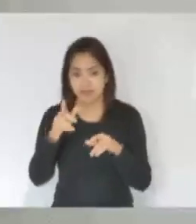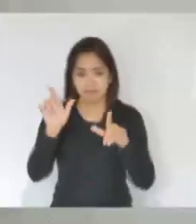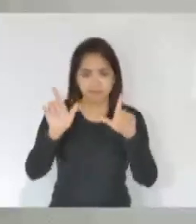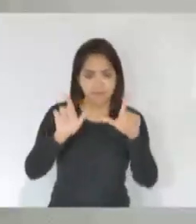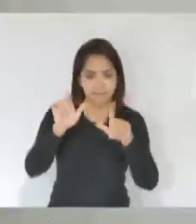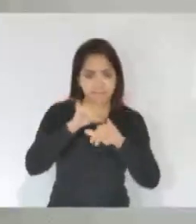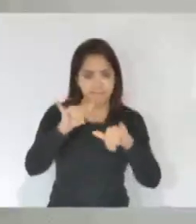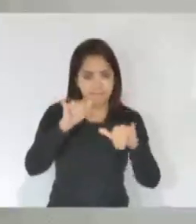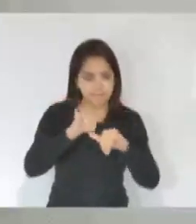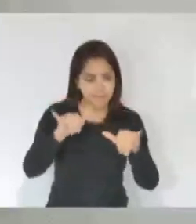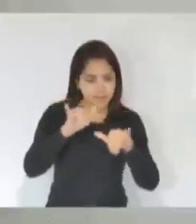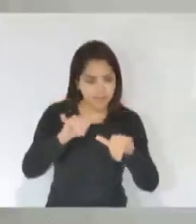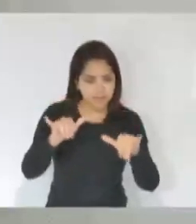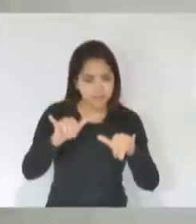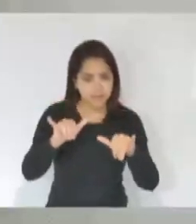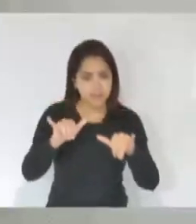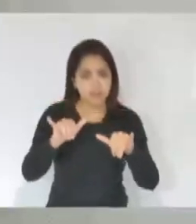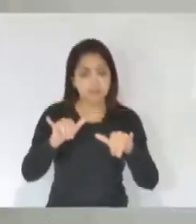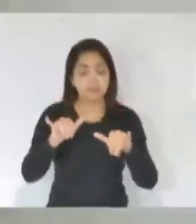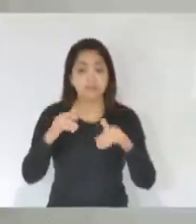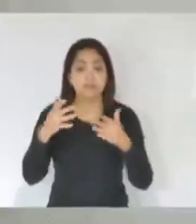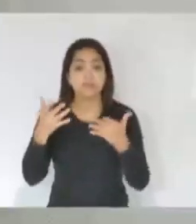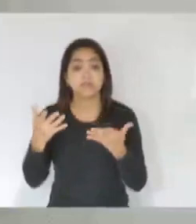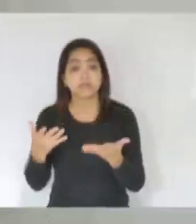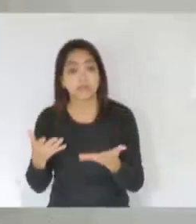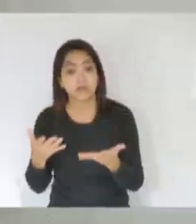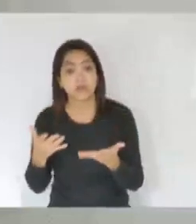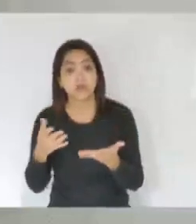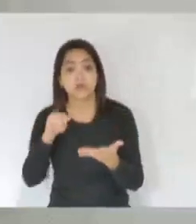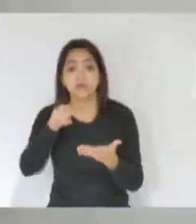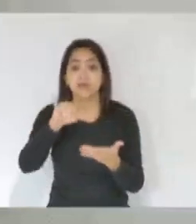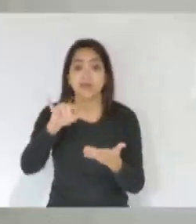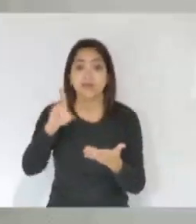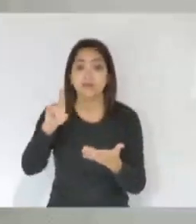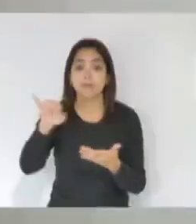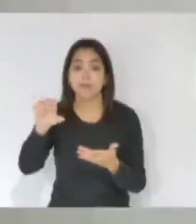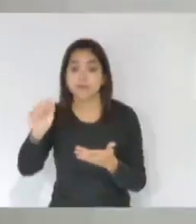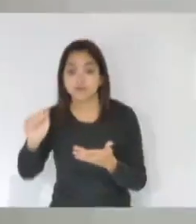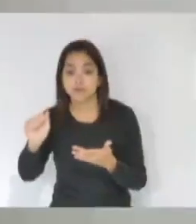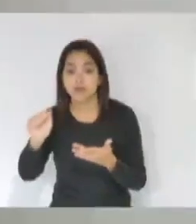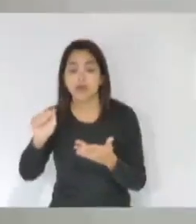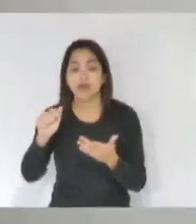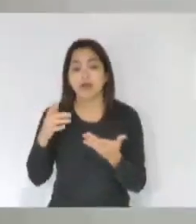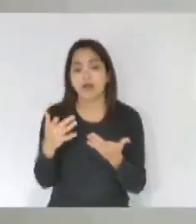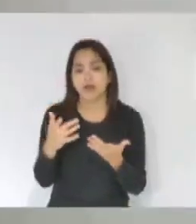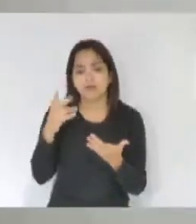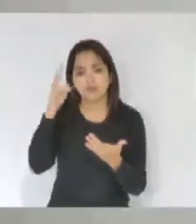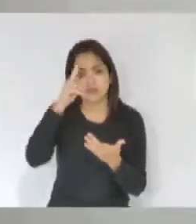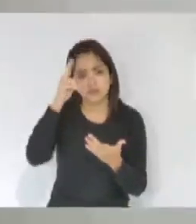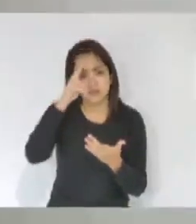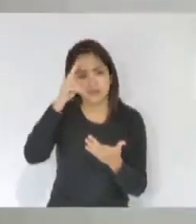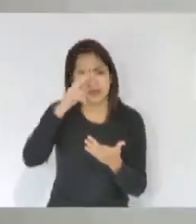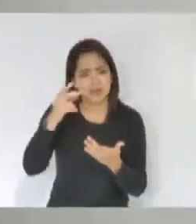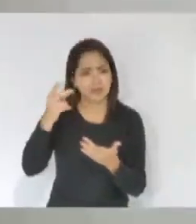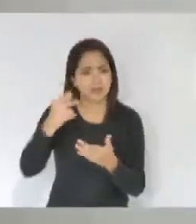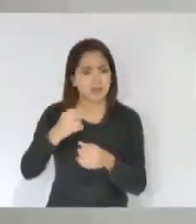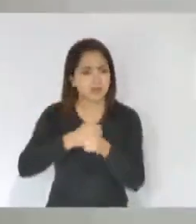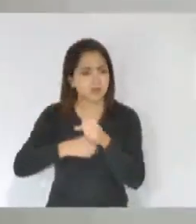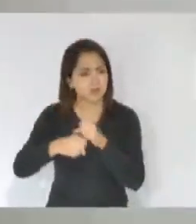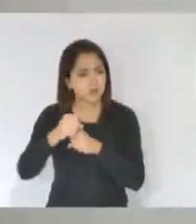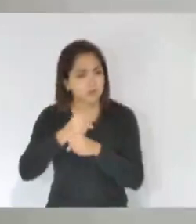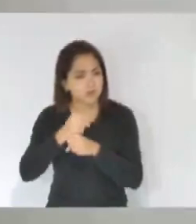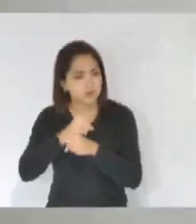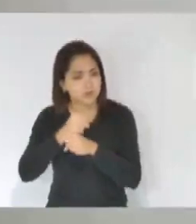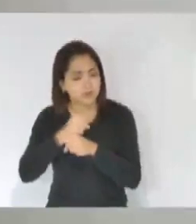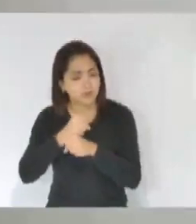fala automaticamente em mídia. Quando a gente fala em mídia, a gente lembra, alguns anos atrás, como eram